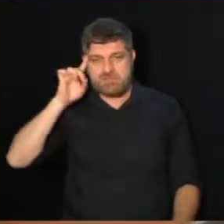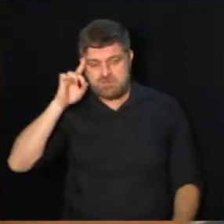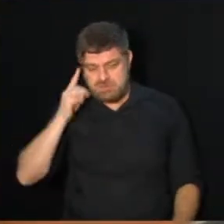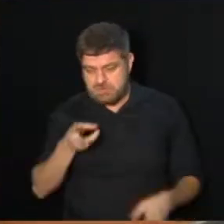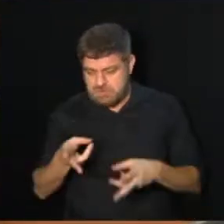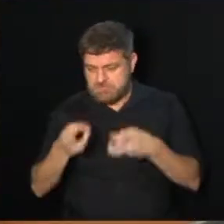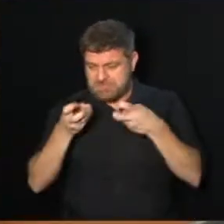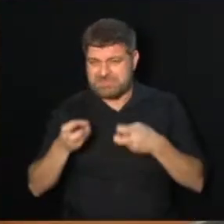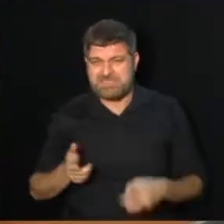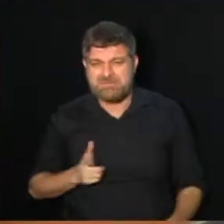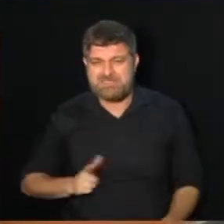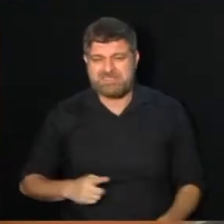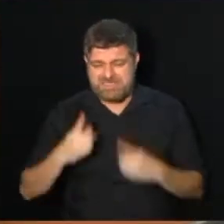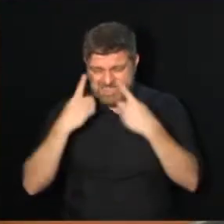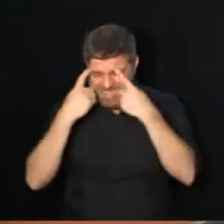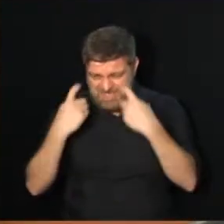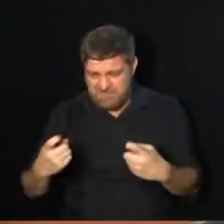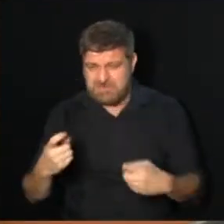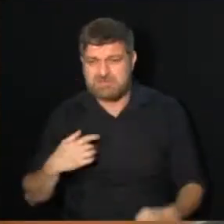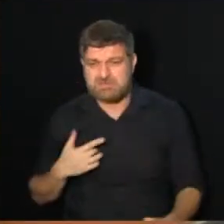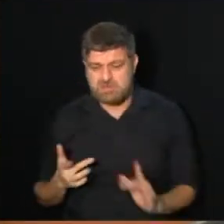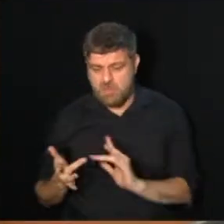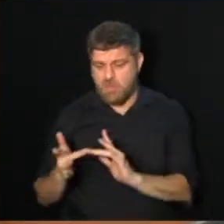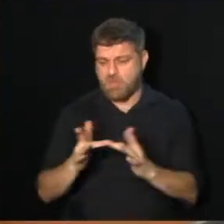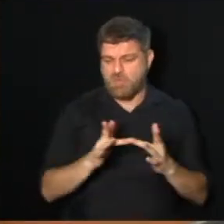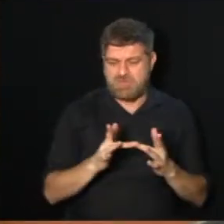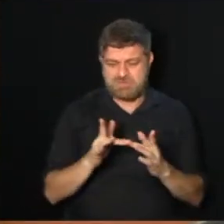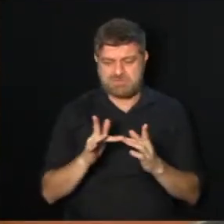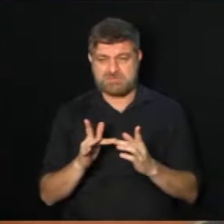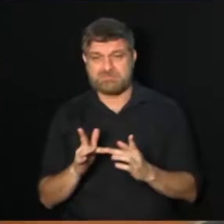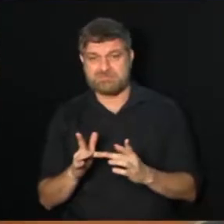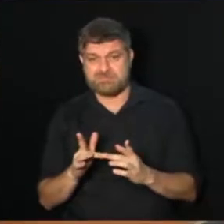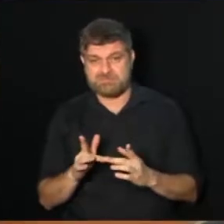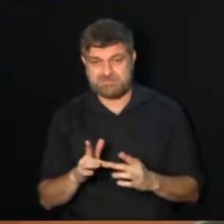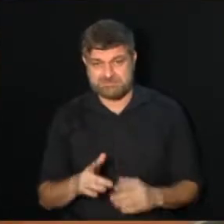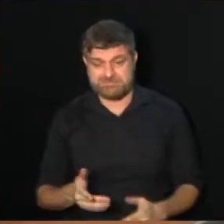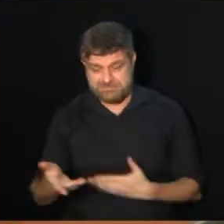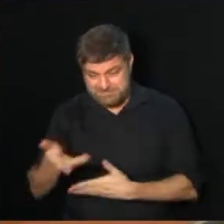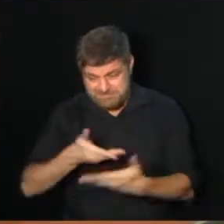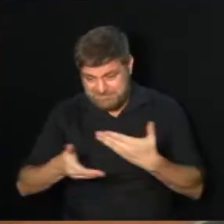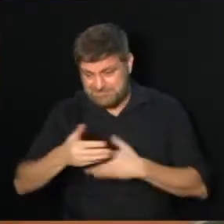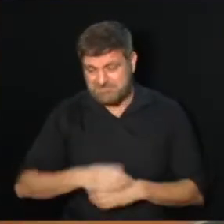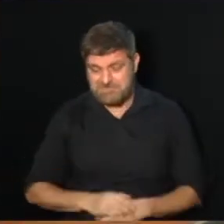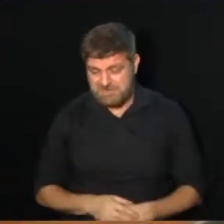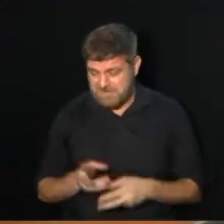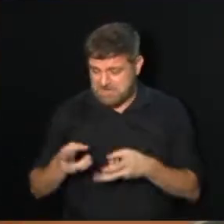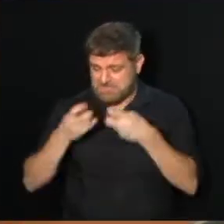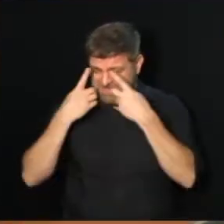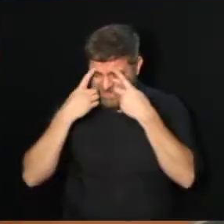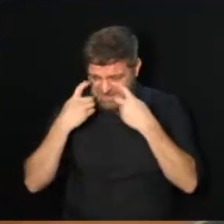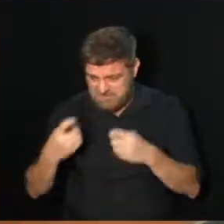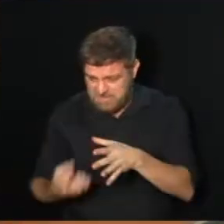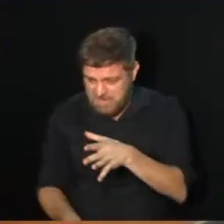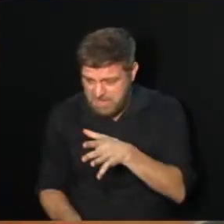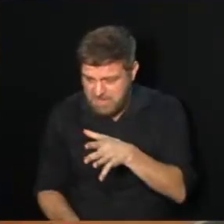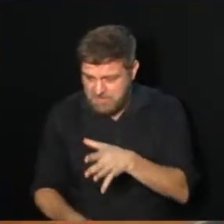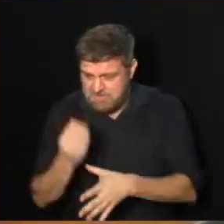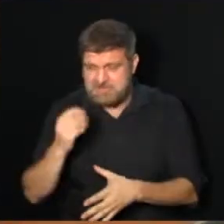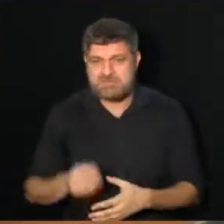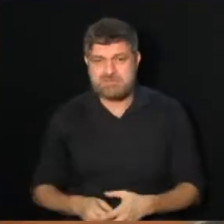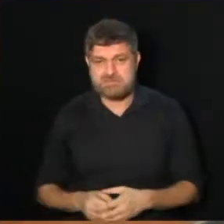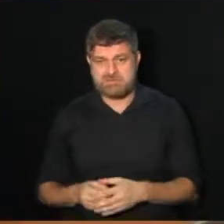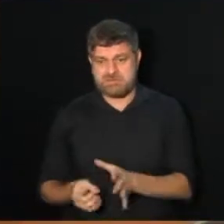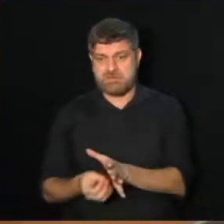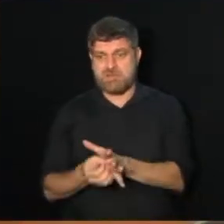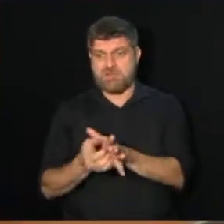Então, nas nossas relações pessoais, essas violências vêm à tona e se transforma num conflito e que muitas vezes vai ter